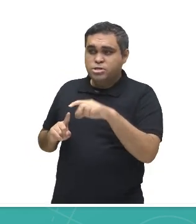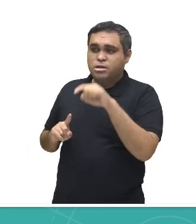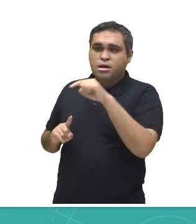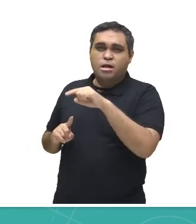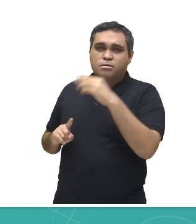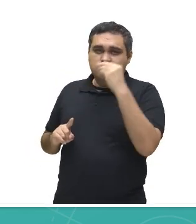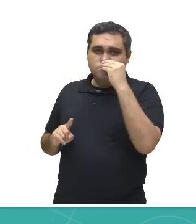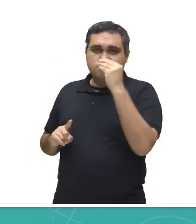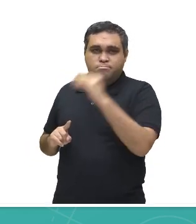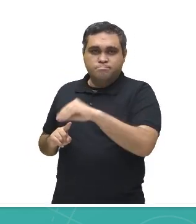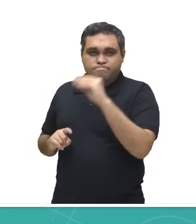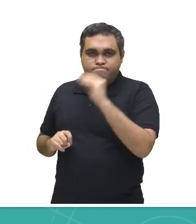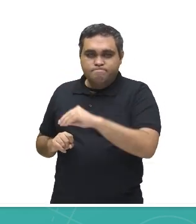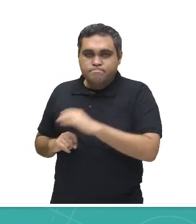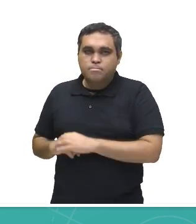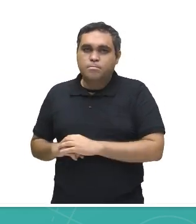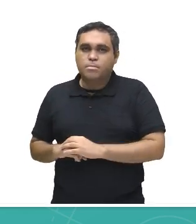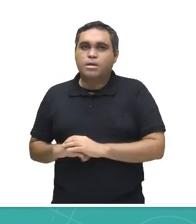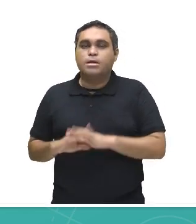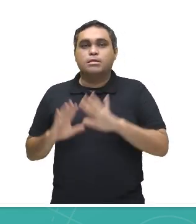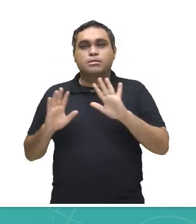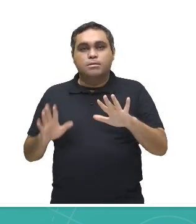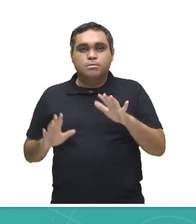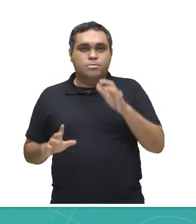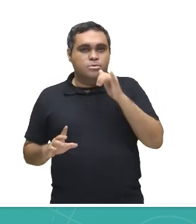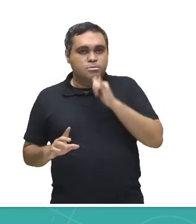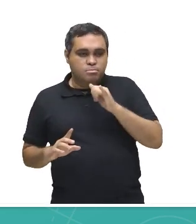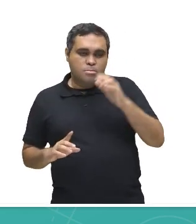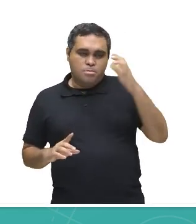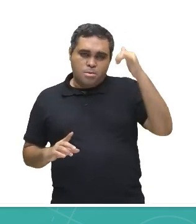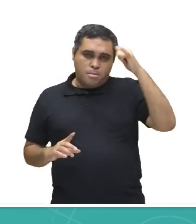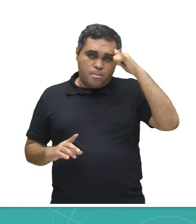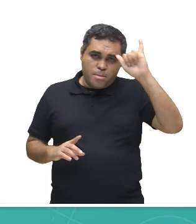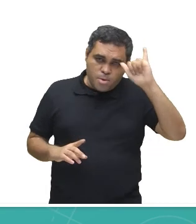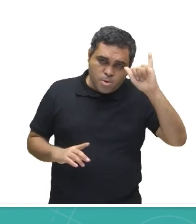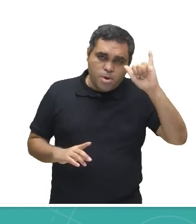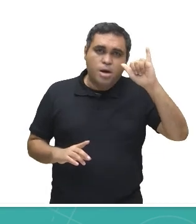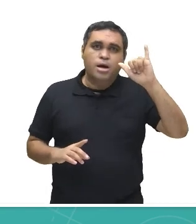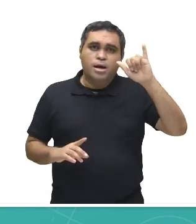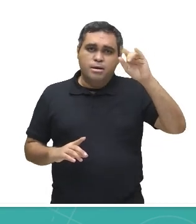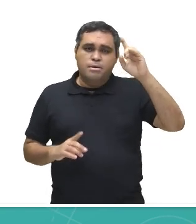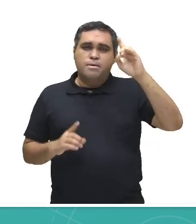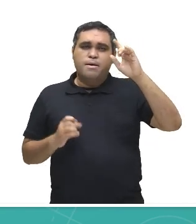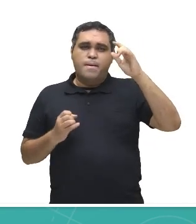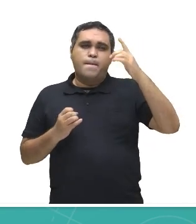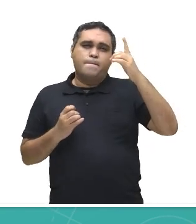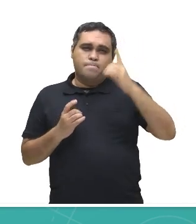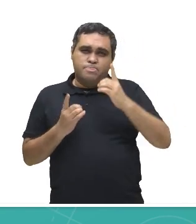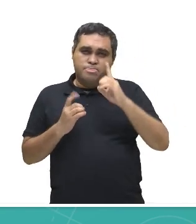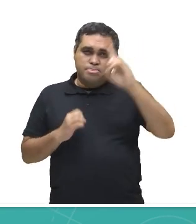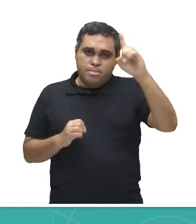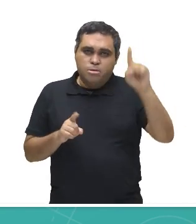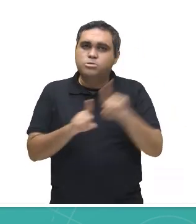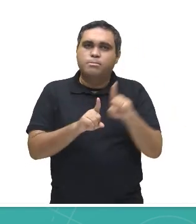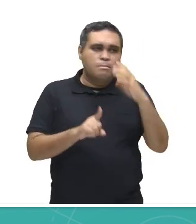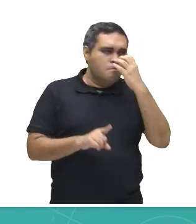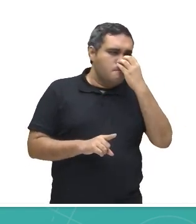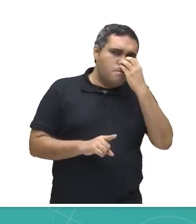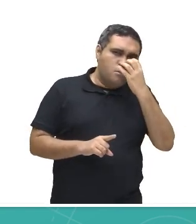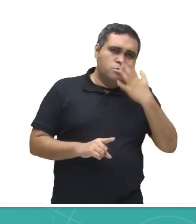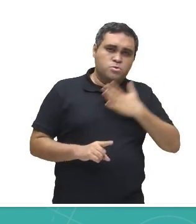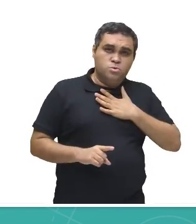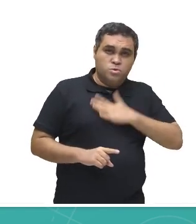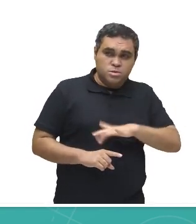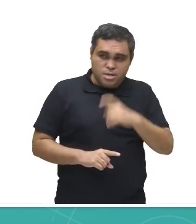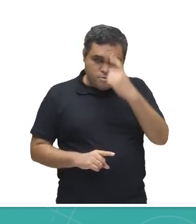sagrado, misturado com partes de um animal que era considerado imundo, né? Aí a gente vai ver